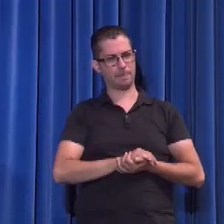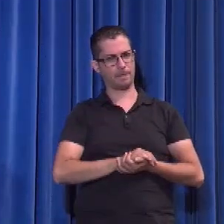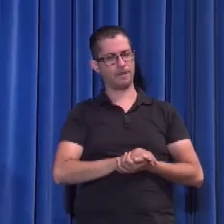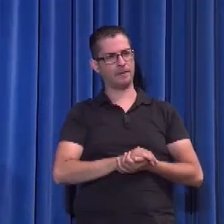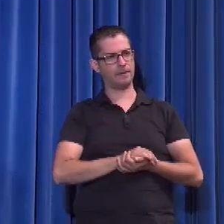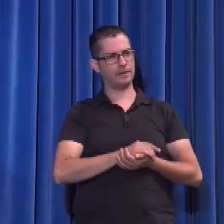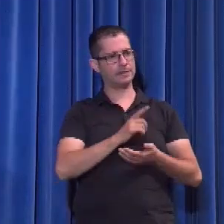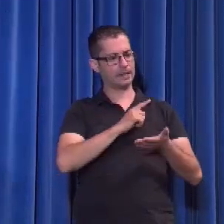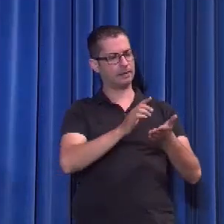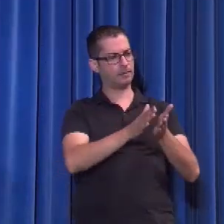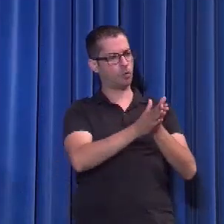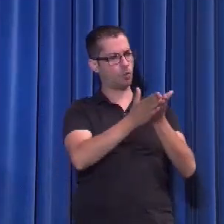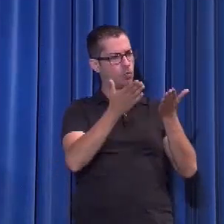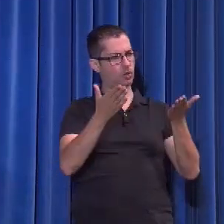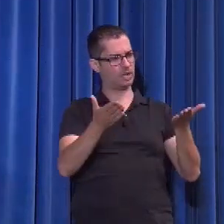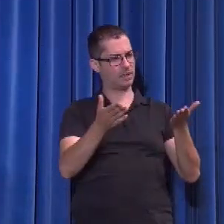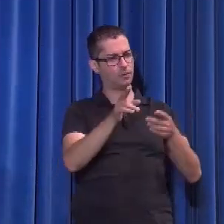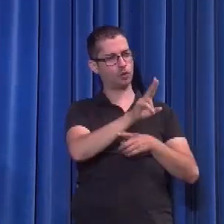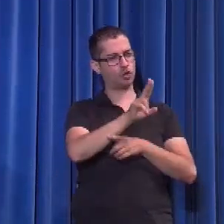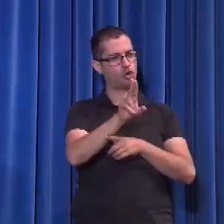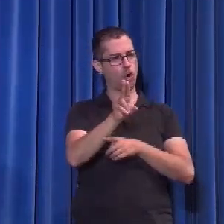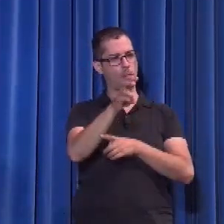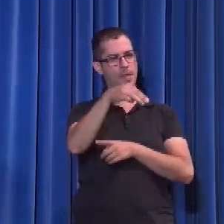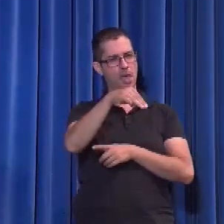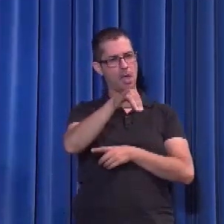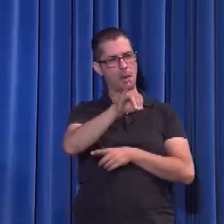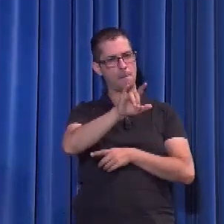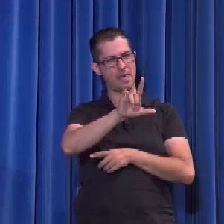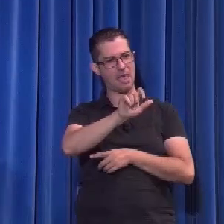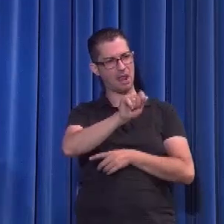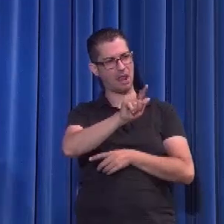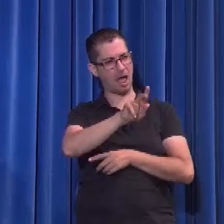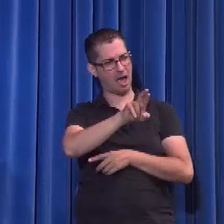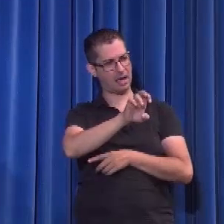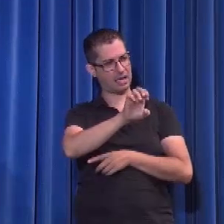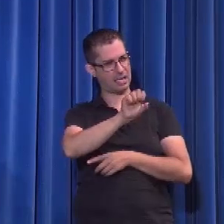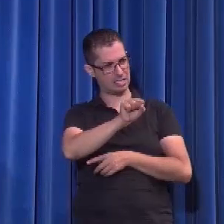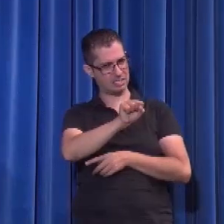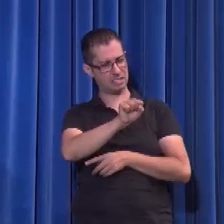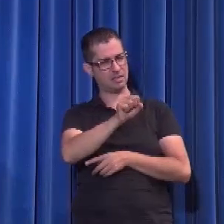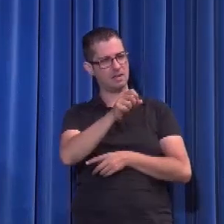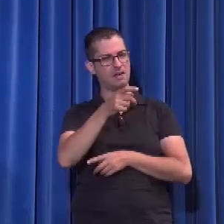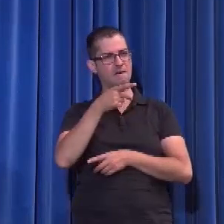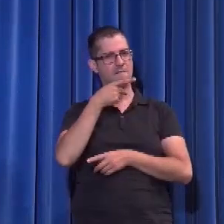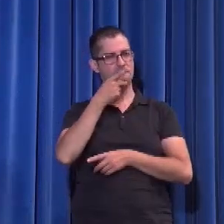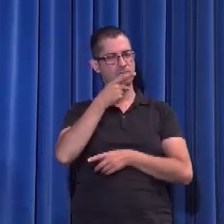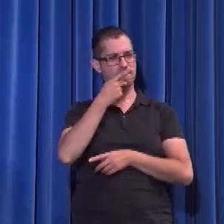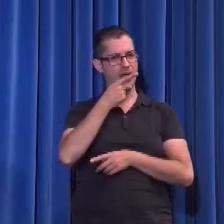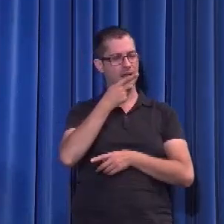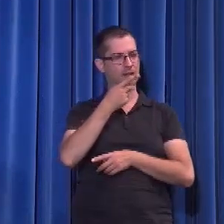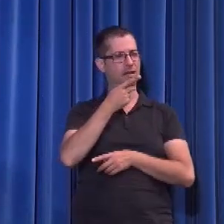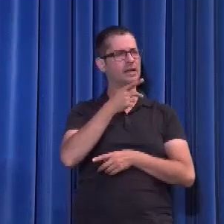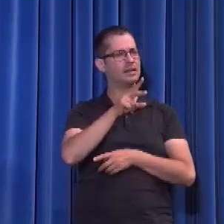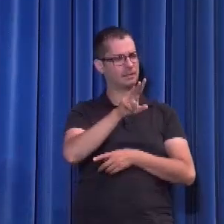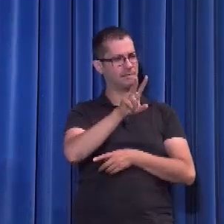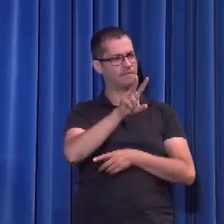citação do livro chamado Milagres, de C.S. Lewis. Ele diz ainda que o certamente morrerás, que Deus disse para Adão e